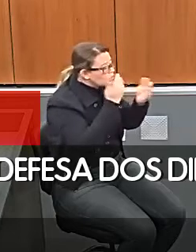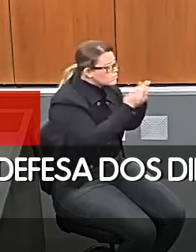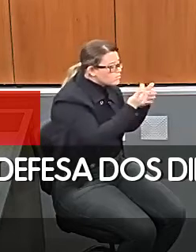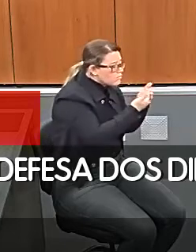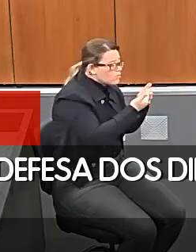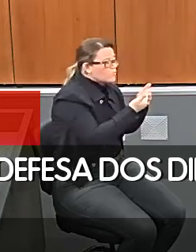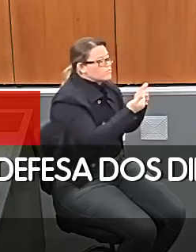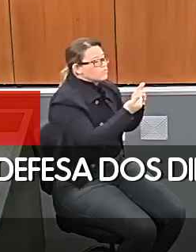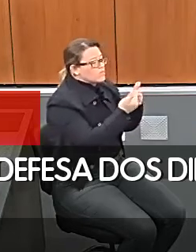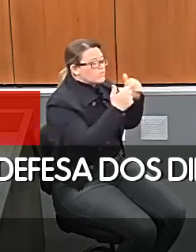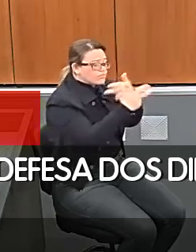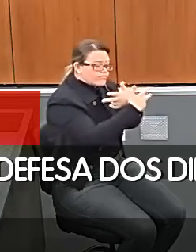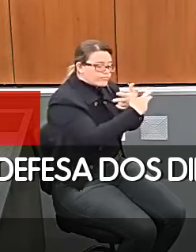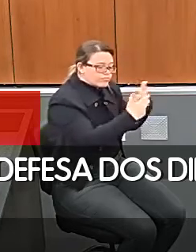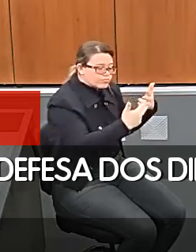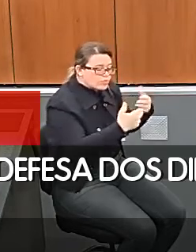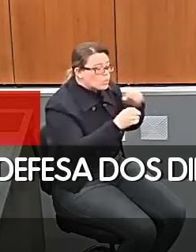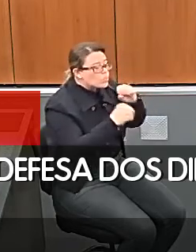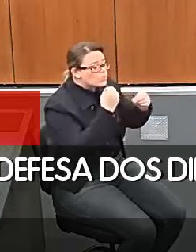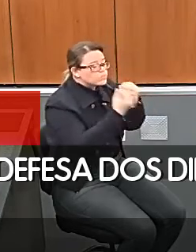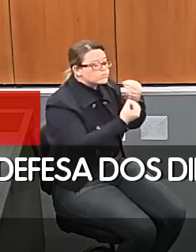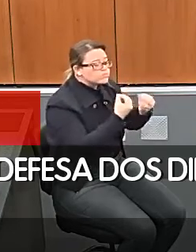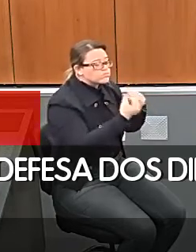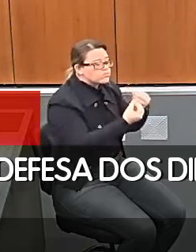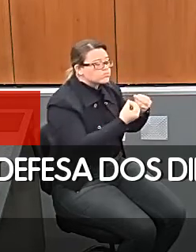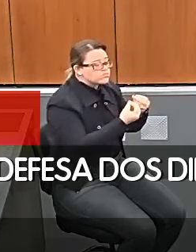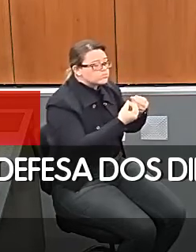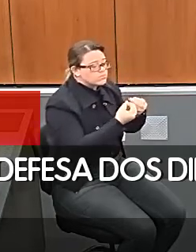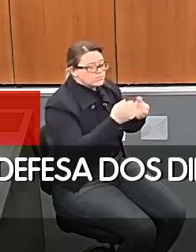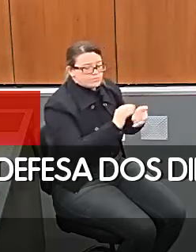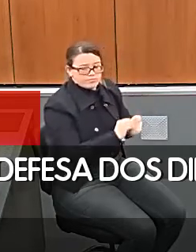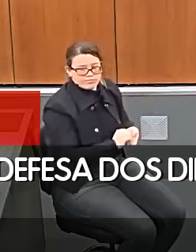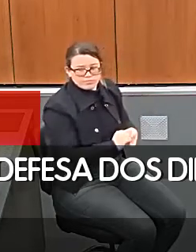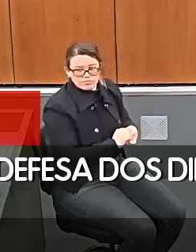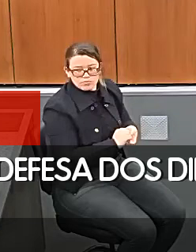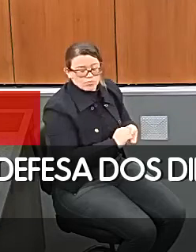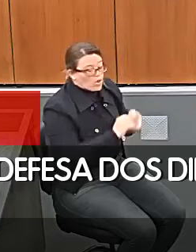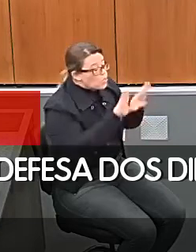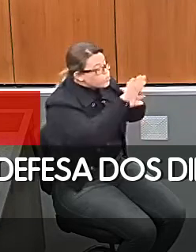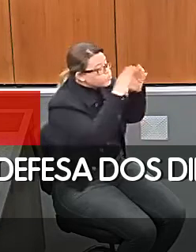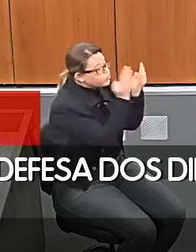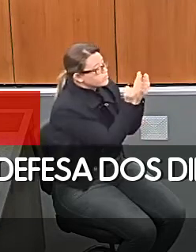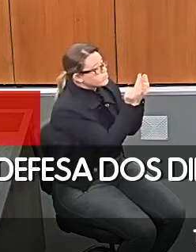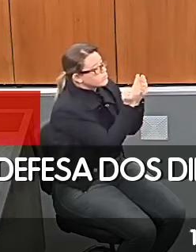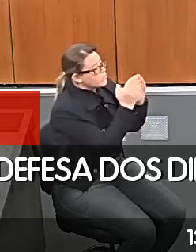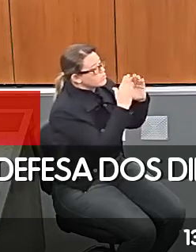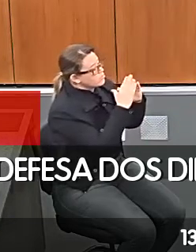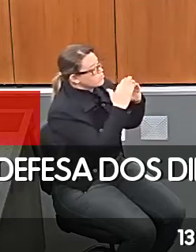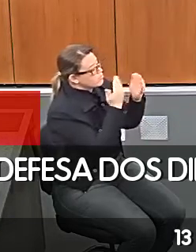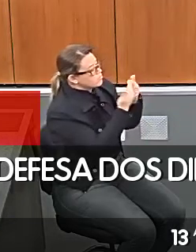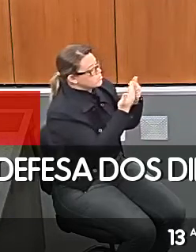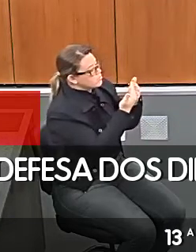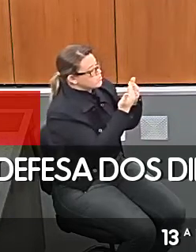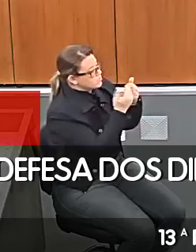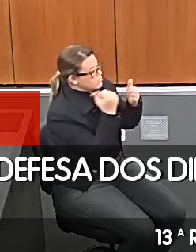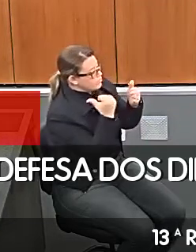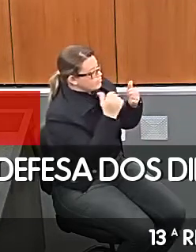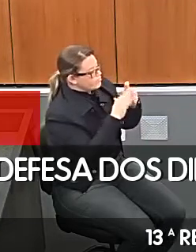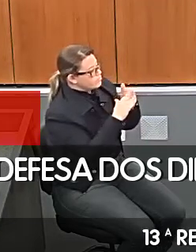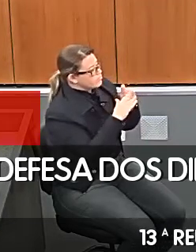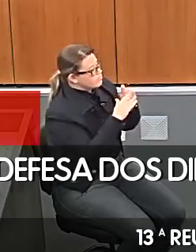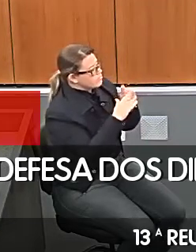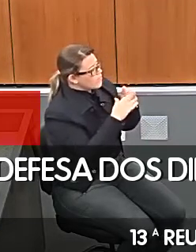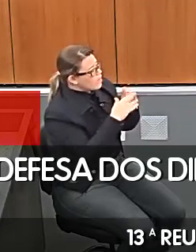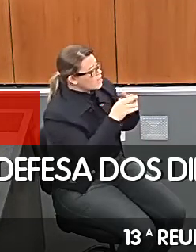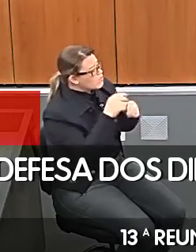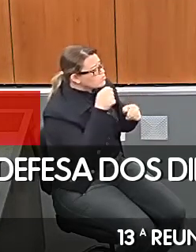Eu fico pensando, deputado, o dia que fecharam a minha escola, né, quando o pessoal veio atrás de mim, eu